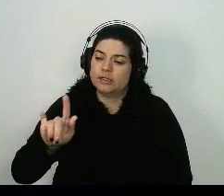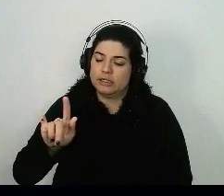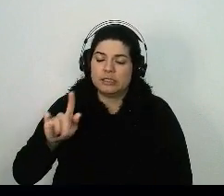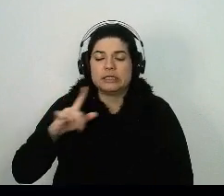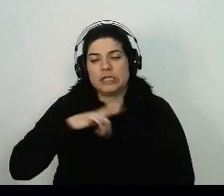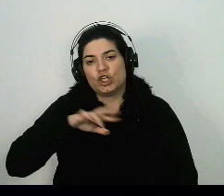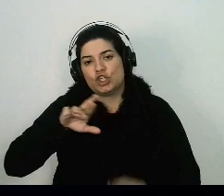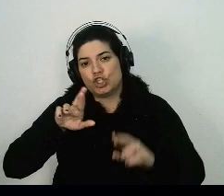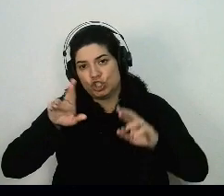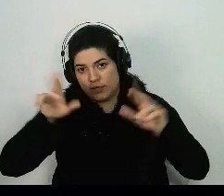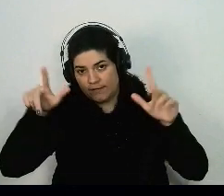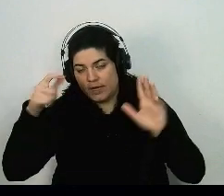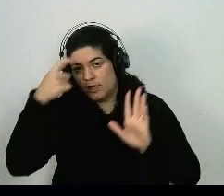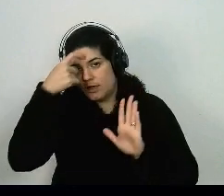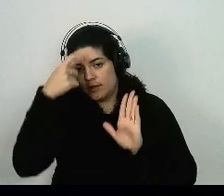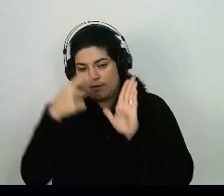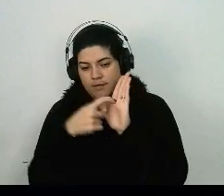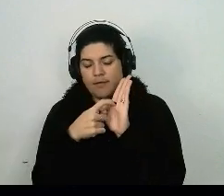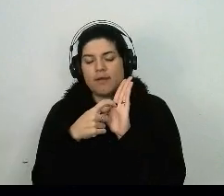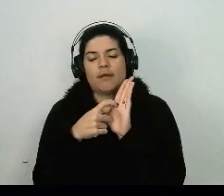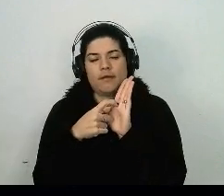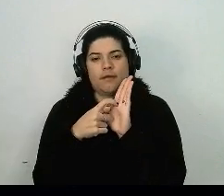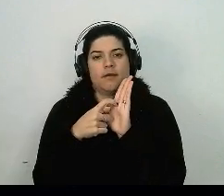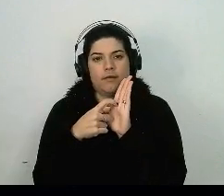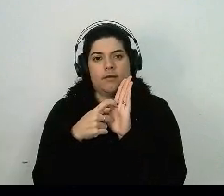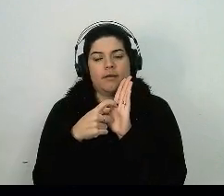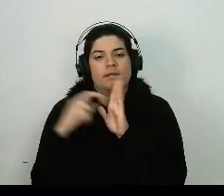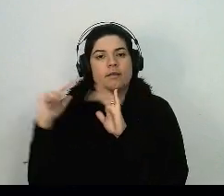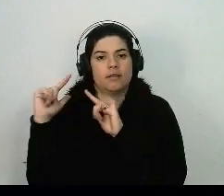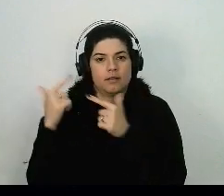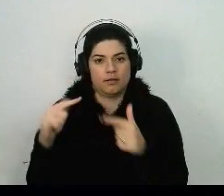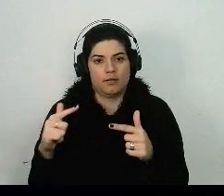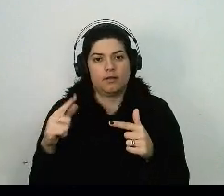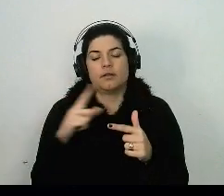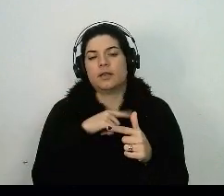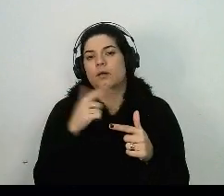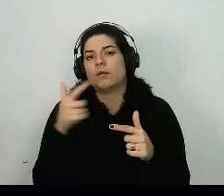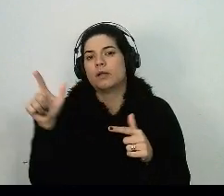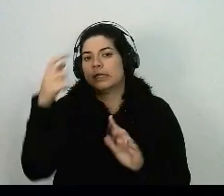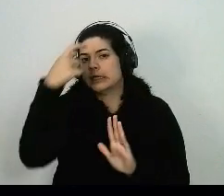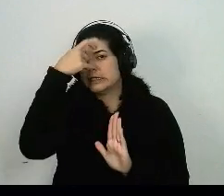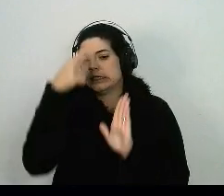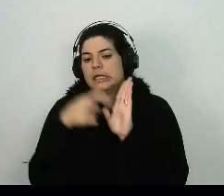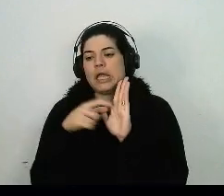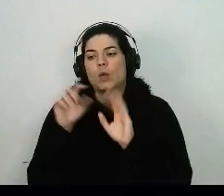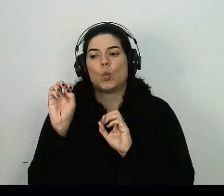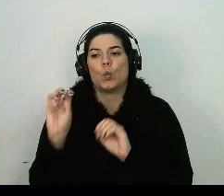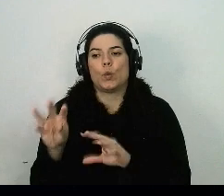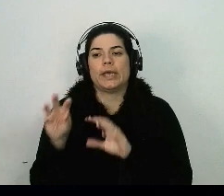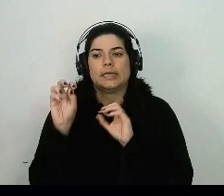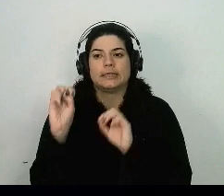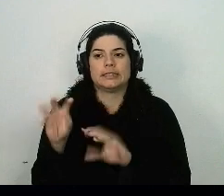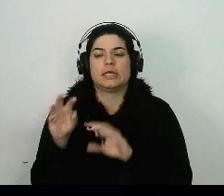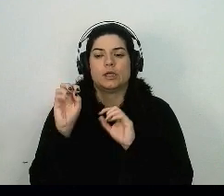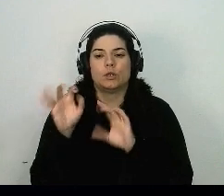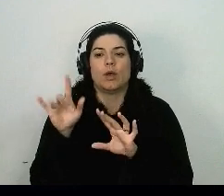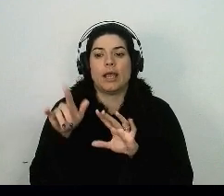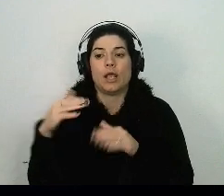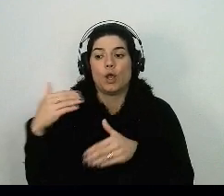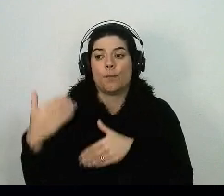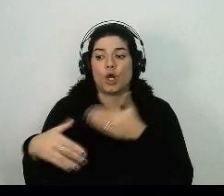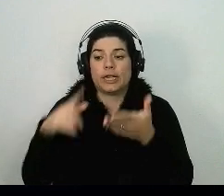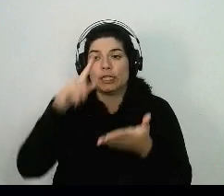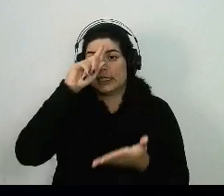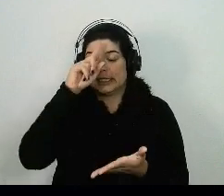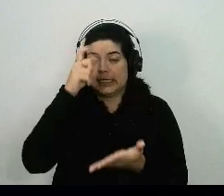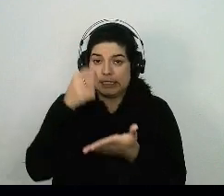clássica, que é a inteligência com a qual eu ensino, o processo de tomada de decisão,